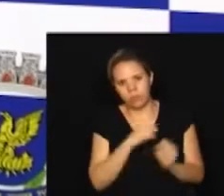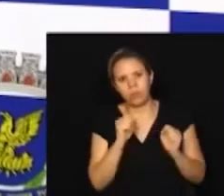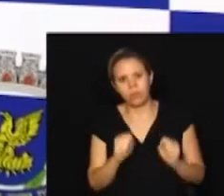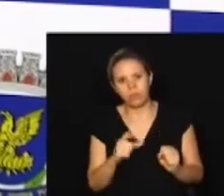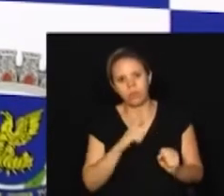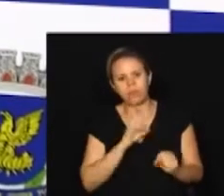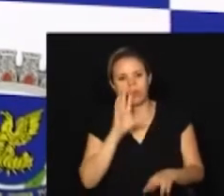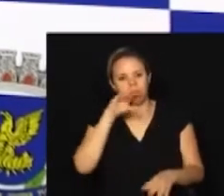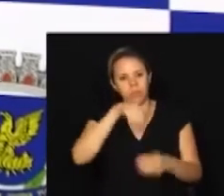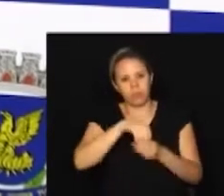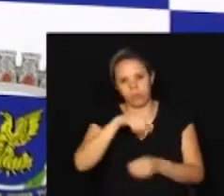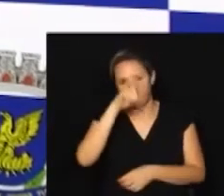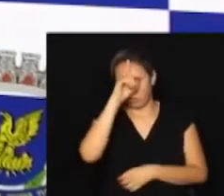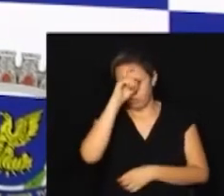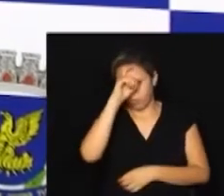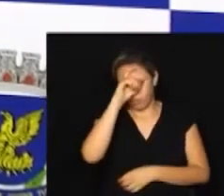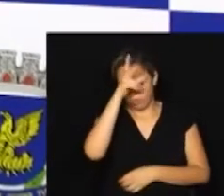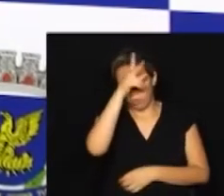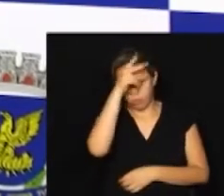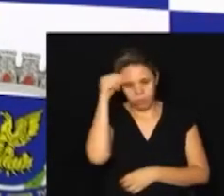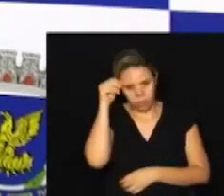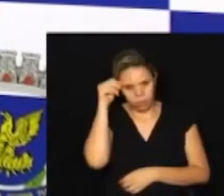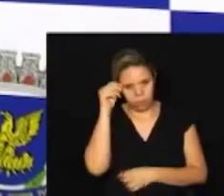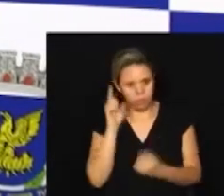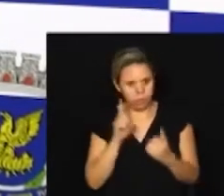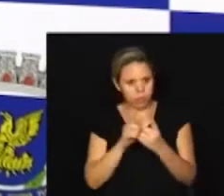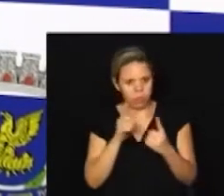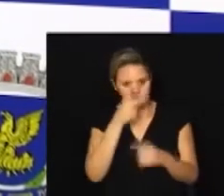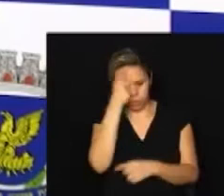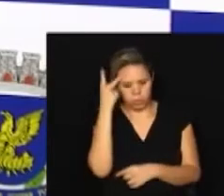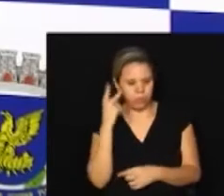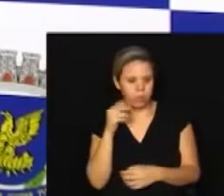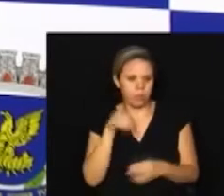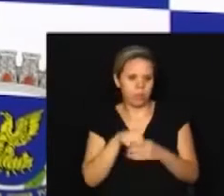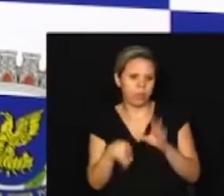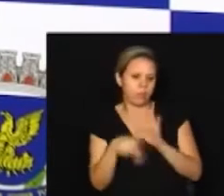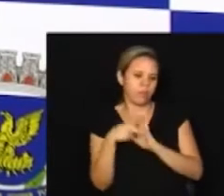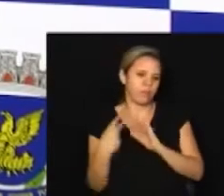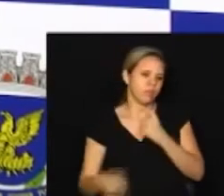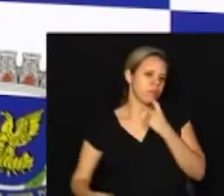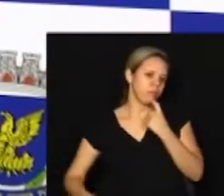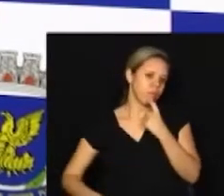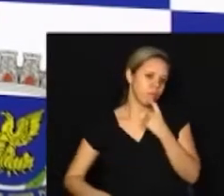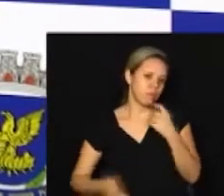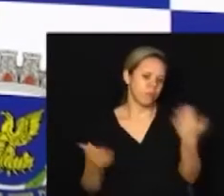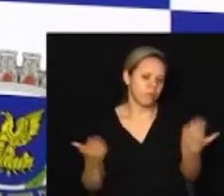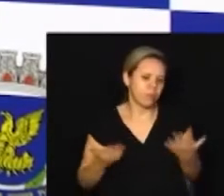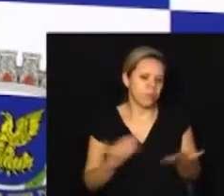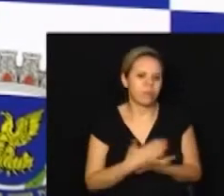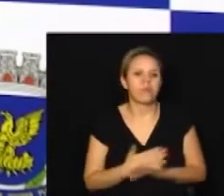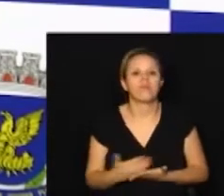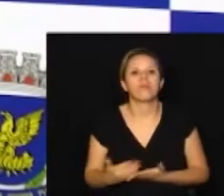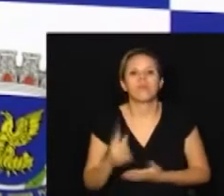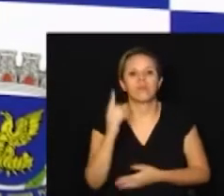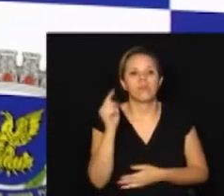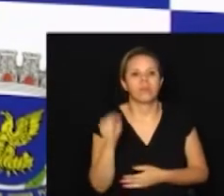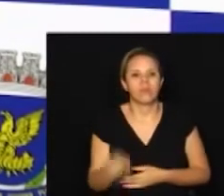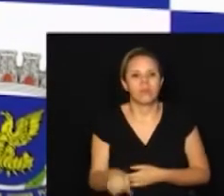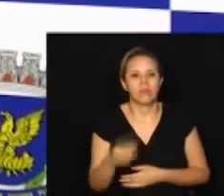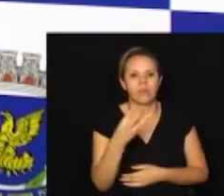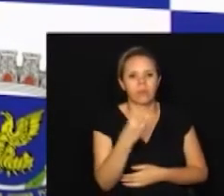nos hospitais municipais aqui o atendimento para a população de Campinas, e agora nós começamos lá com